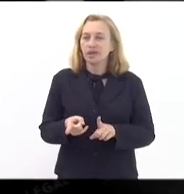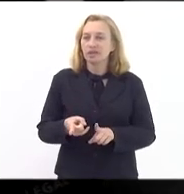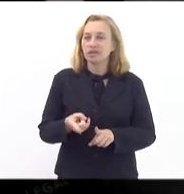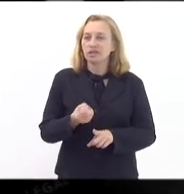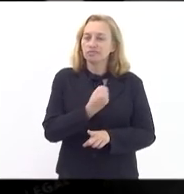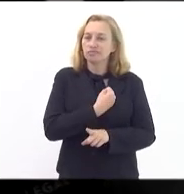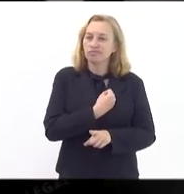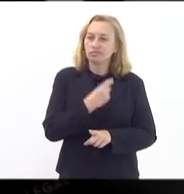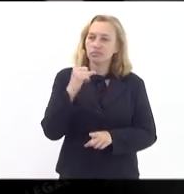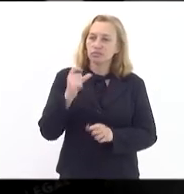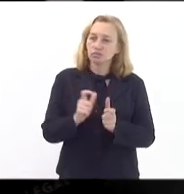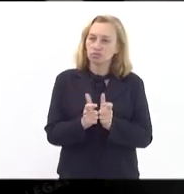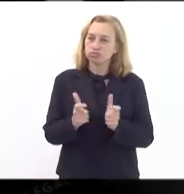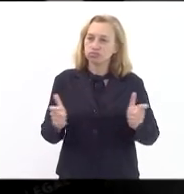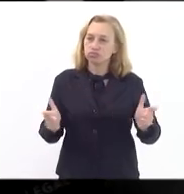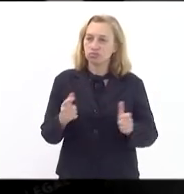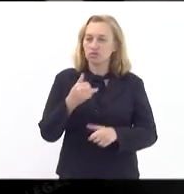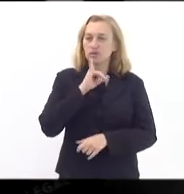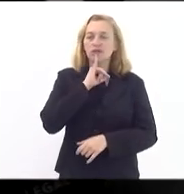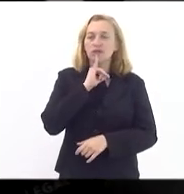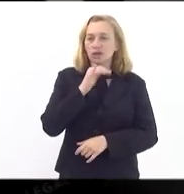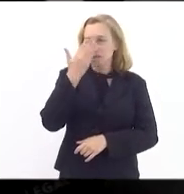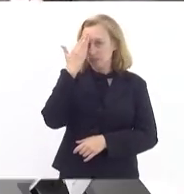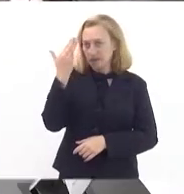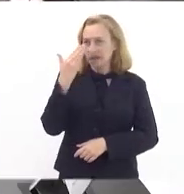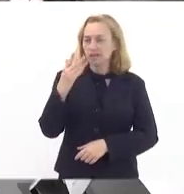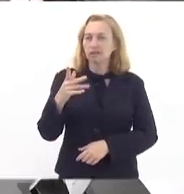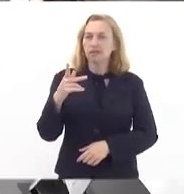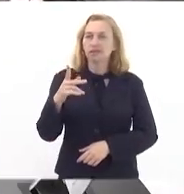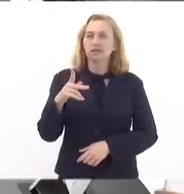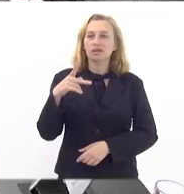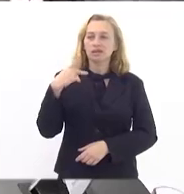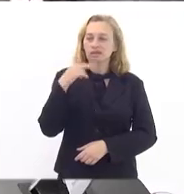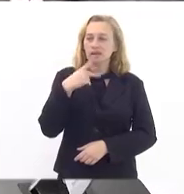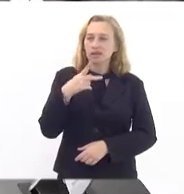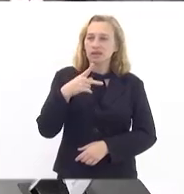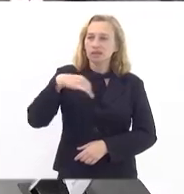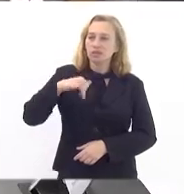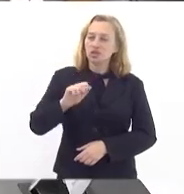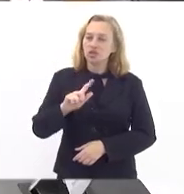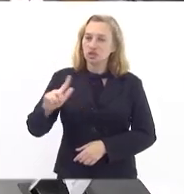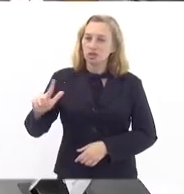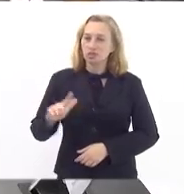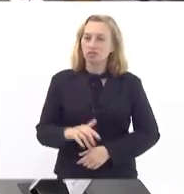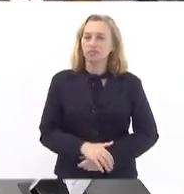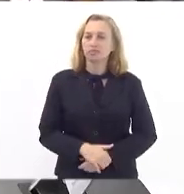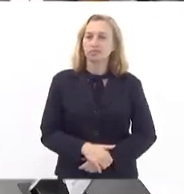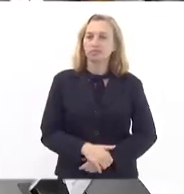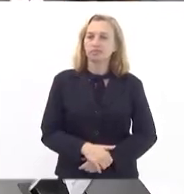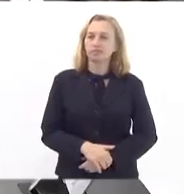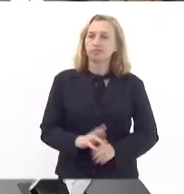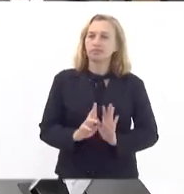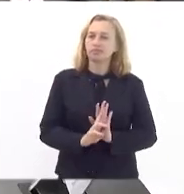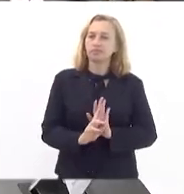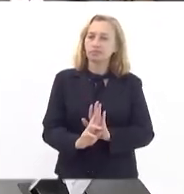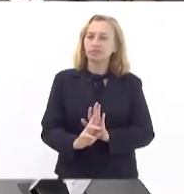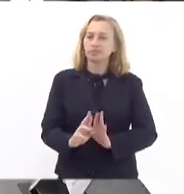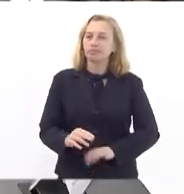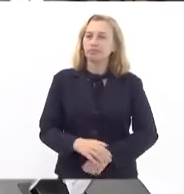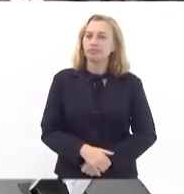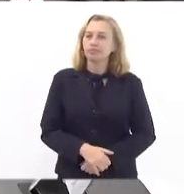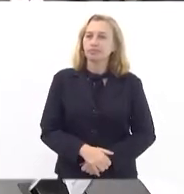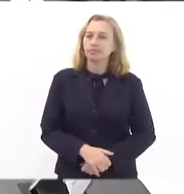vem crescendo é muito obrigado vou passar a palavra para Michel Assef e representando